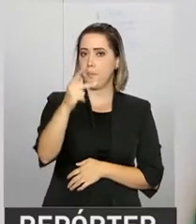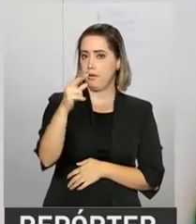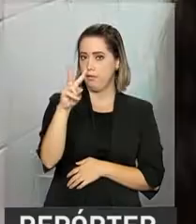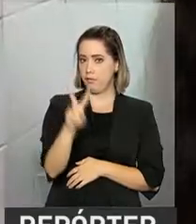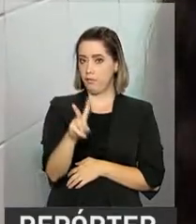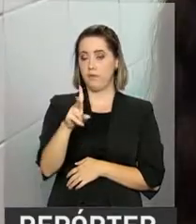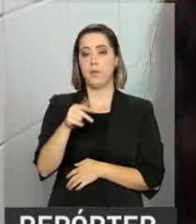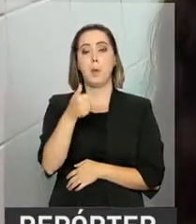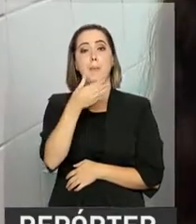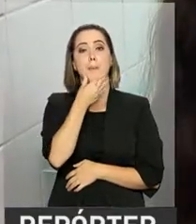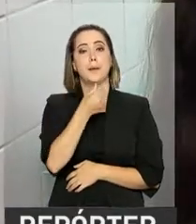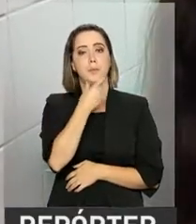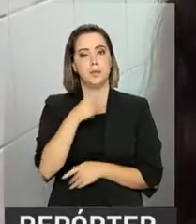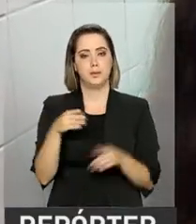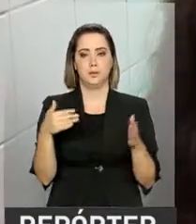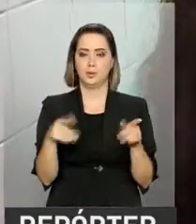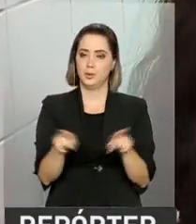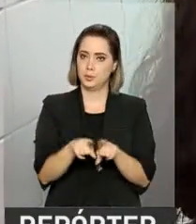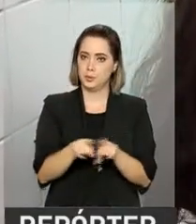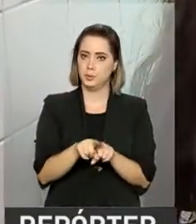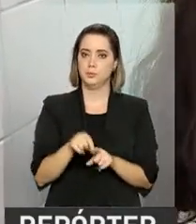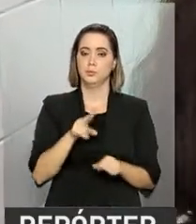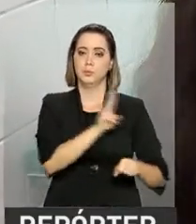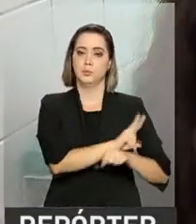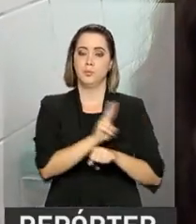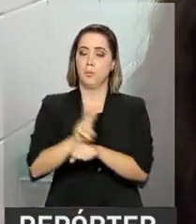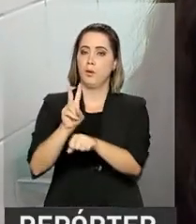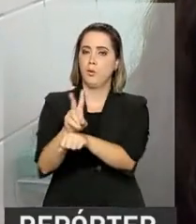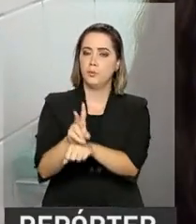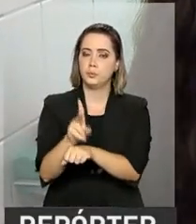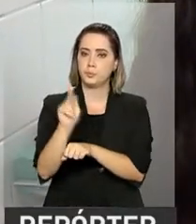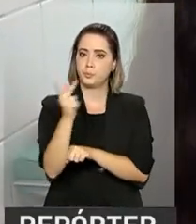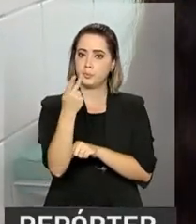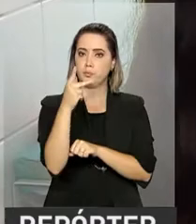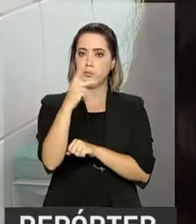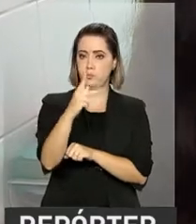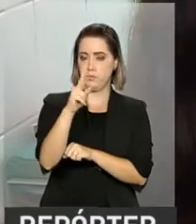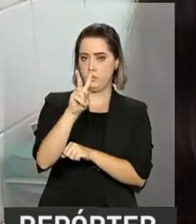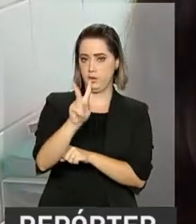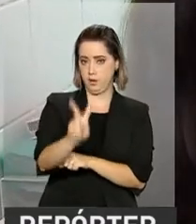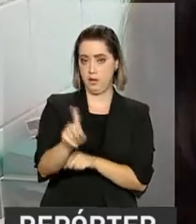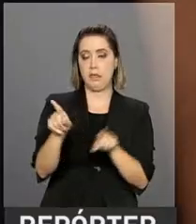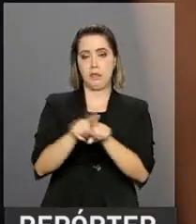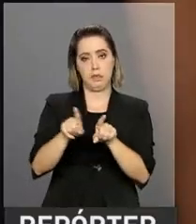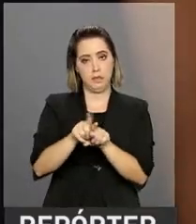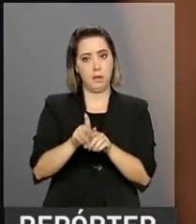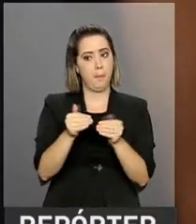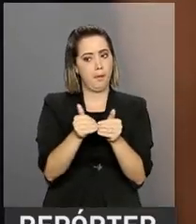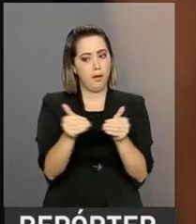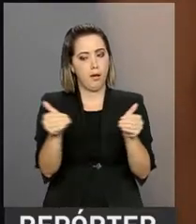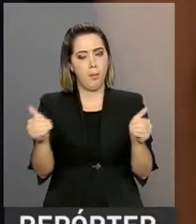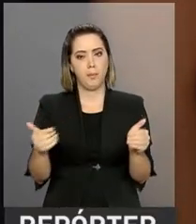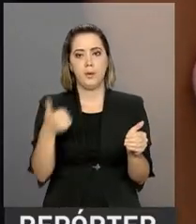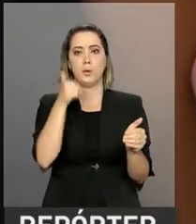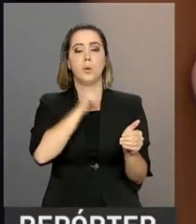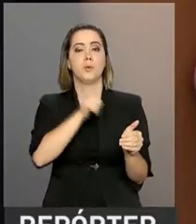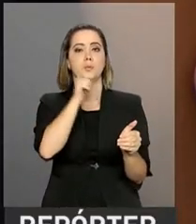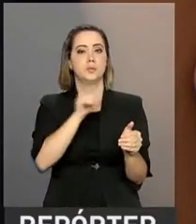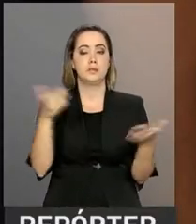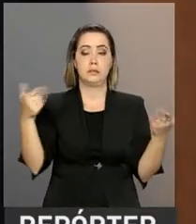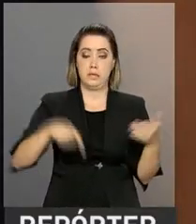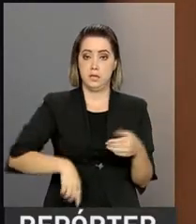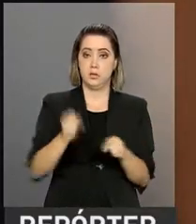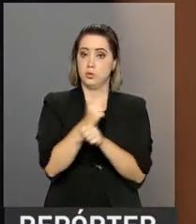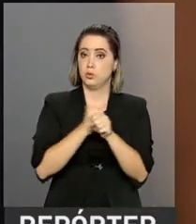de idade. Além dos meninos, a proteção contra o HPV será ampliada para as meninas. Este ano, as adolescentes